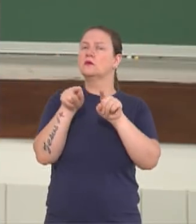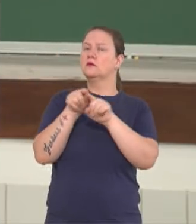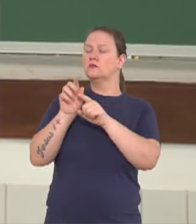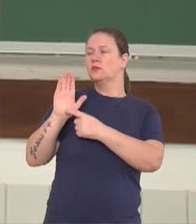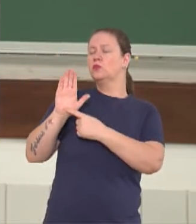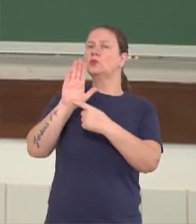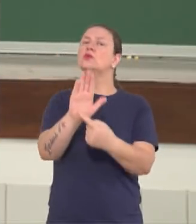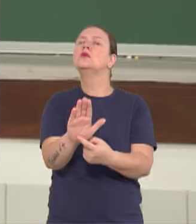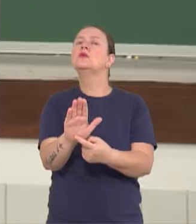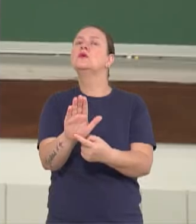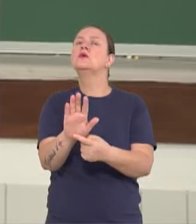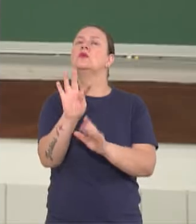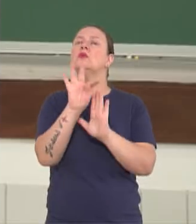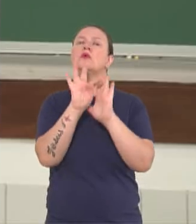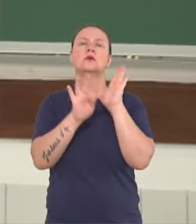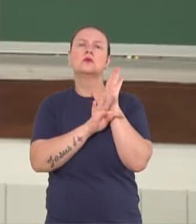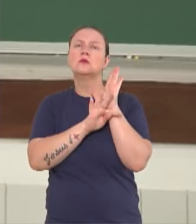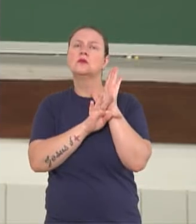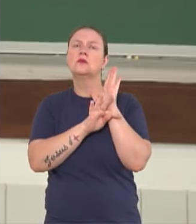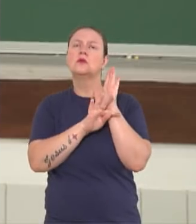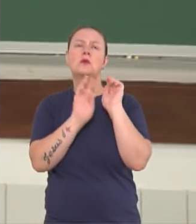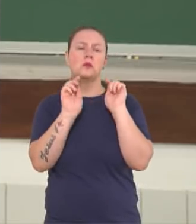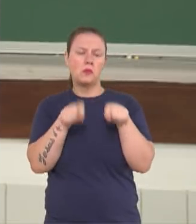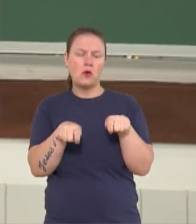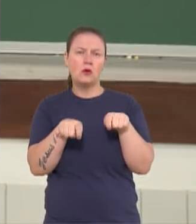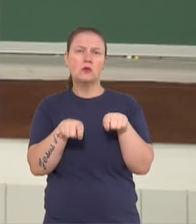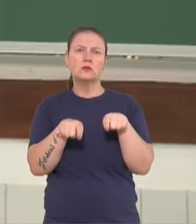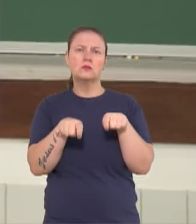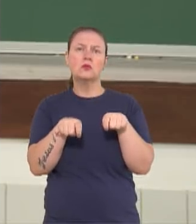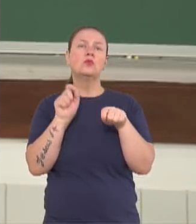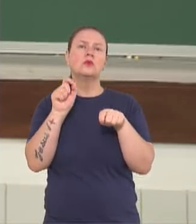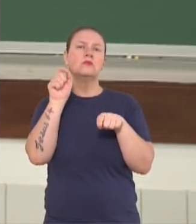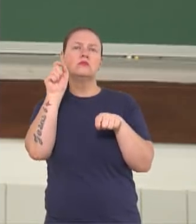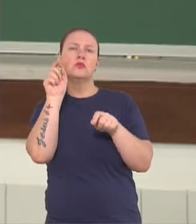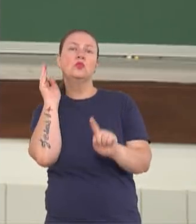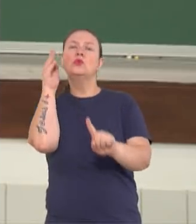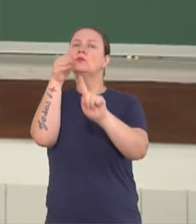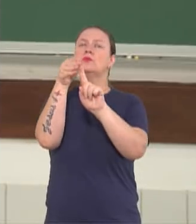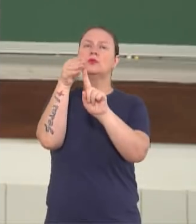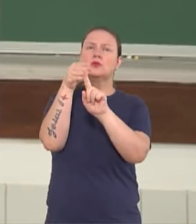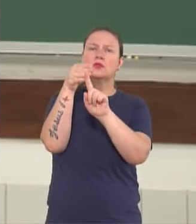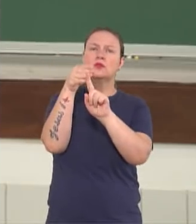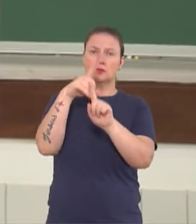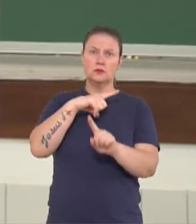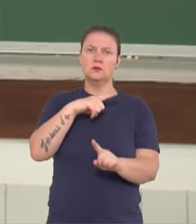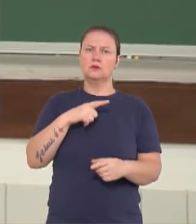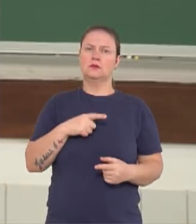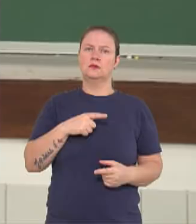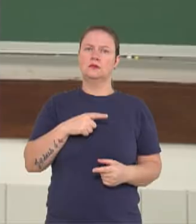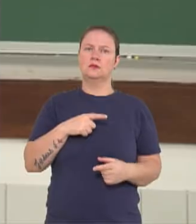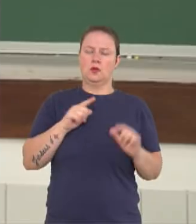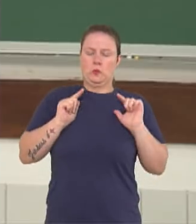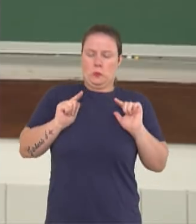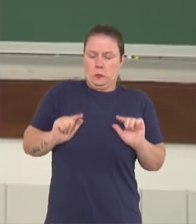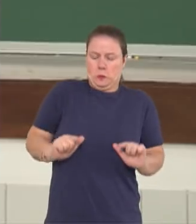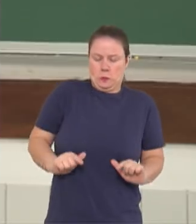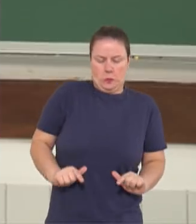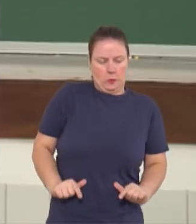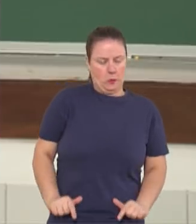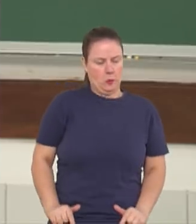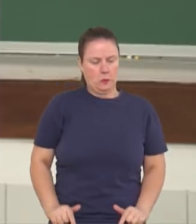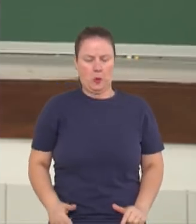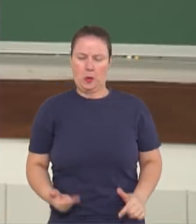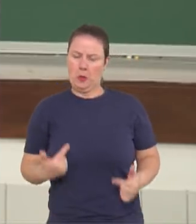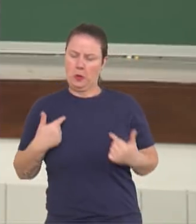uma intencionalidade, né? Então, a pessoa que elabora o discurso, né, ela não tem uma neutralidade, ela tem uma